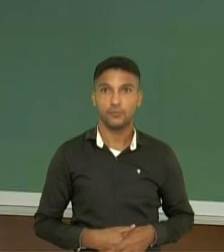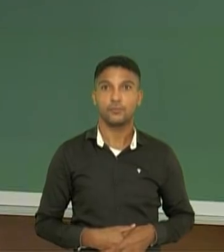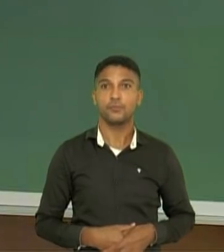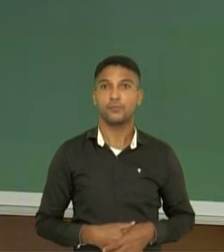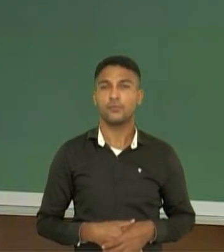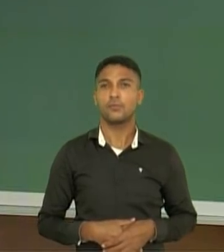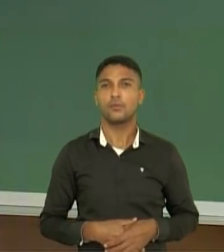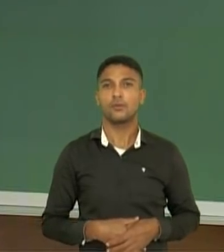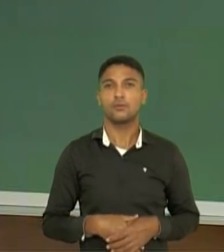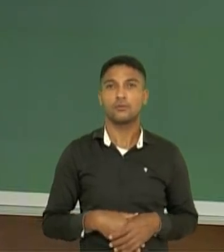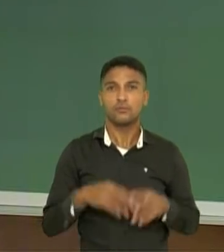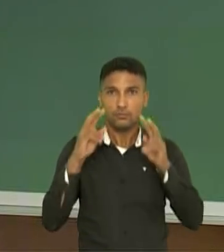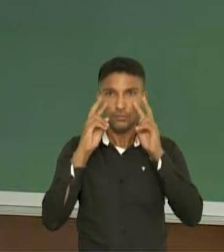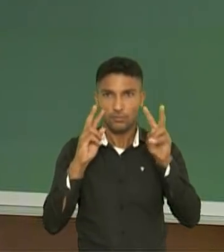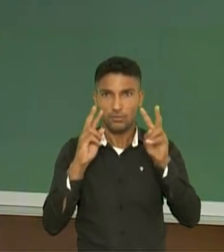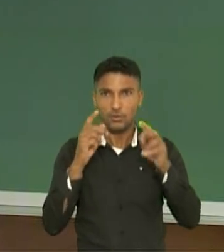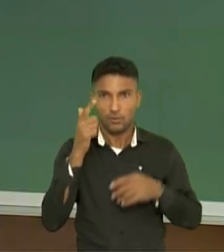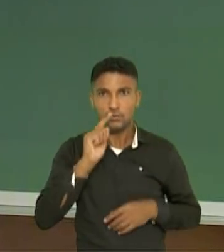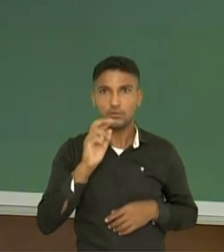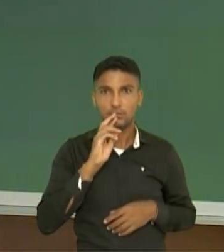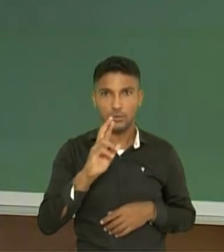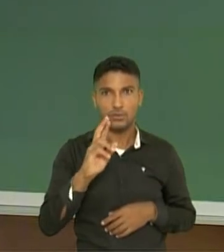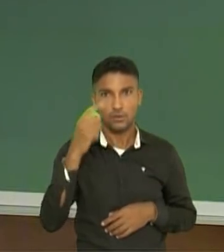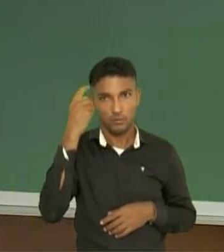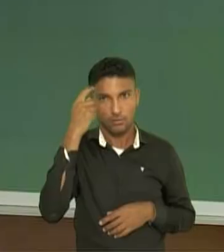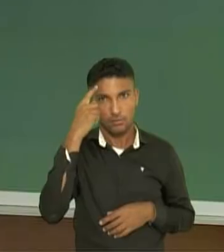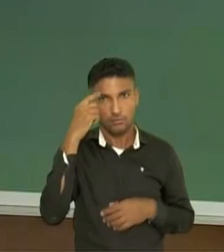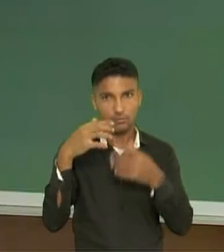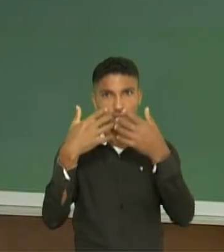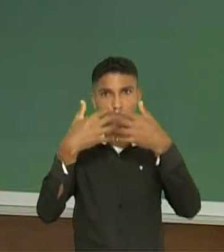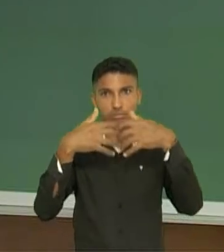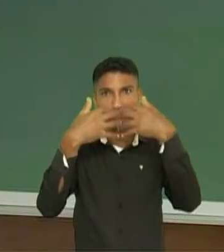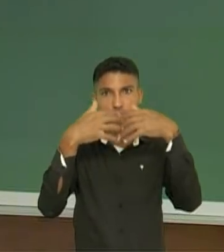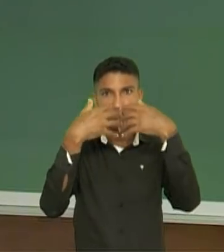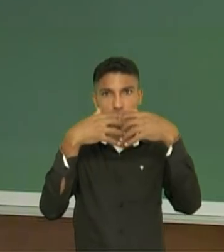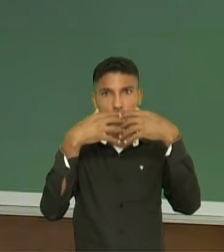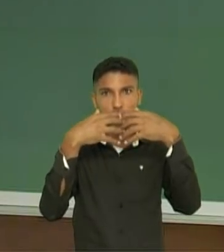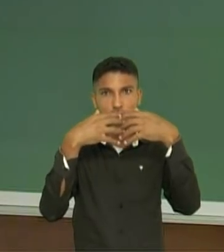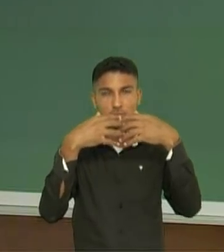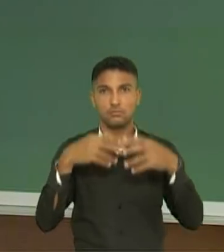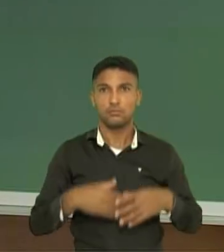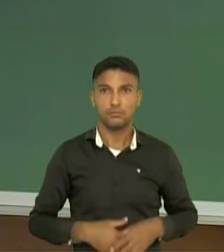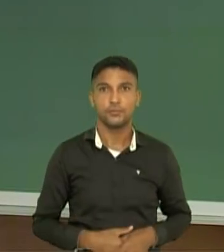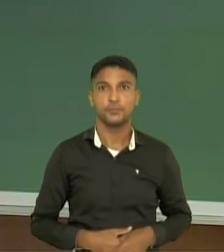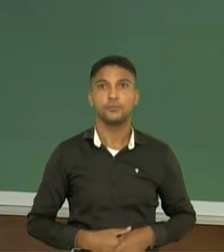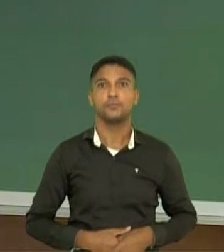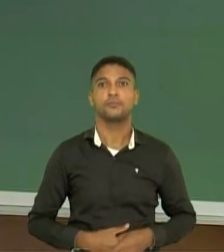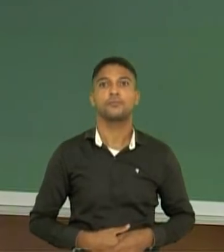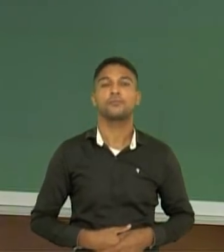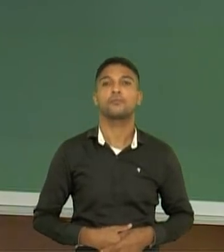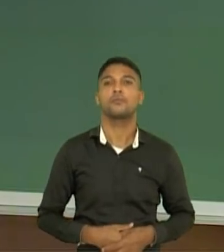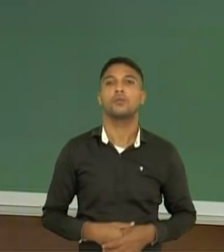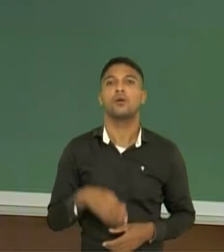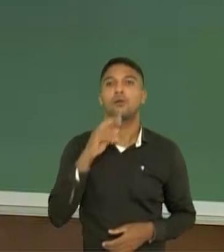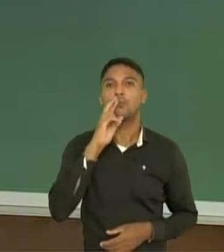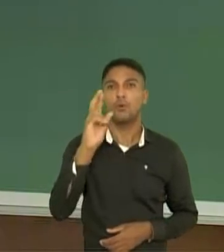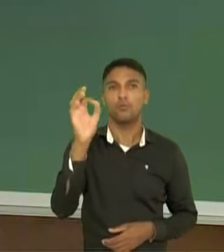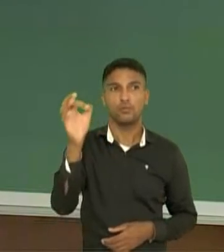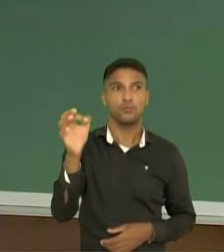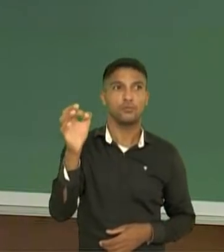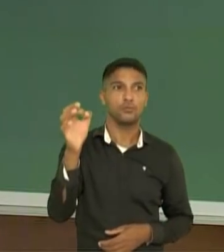E aí, meus queridos, conseguiram resolver? Pensaram certinho aí? Não caíram no conto? Então, a alternativa correta,